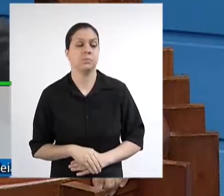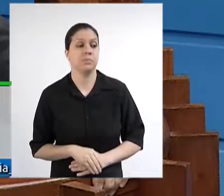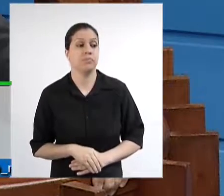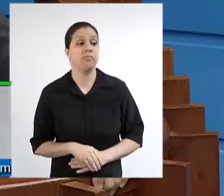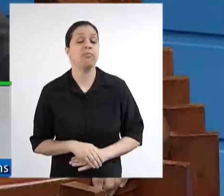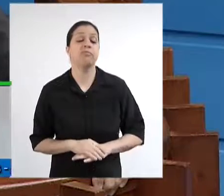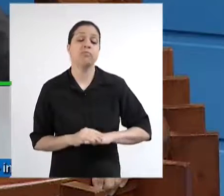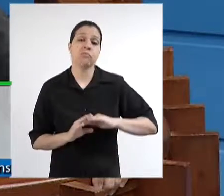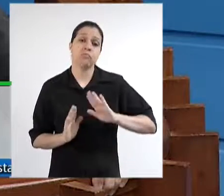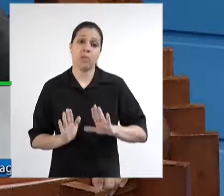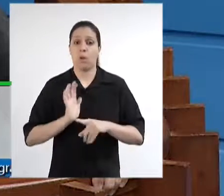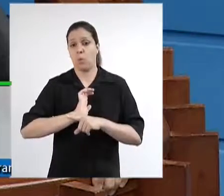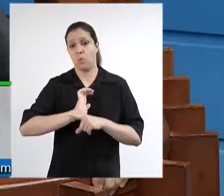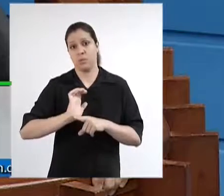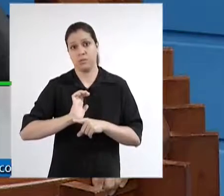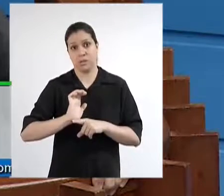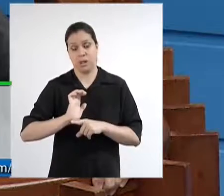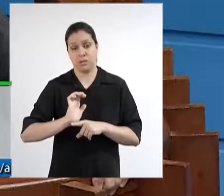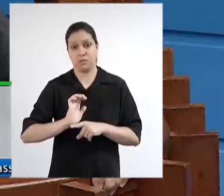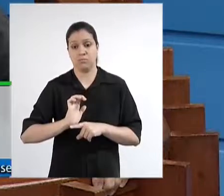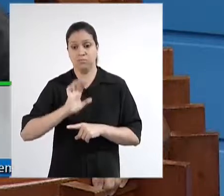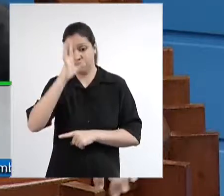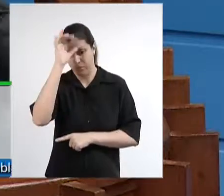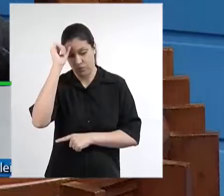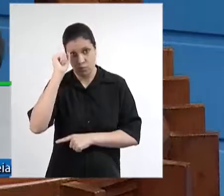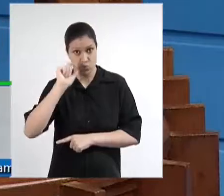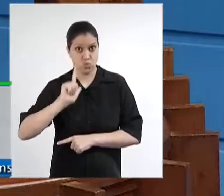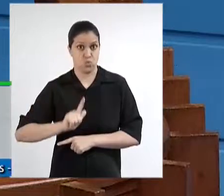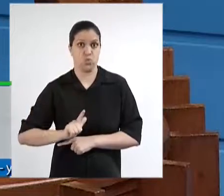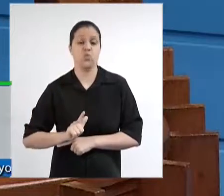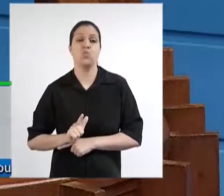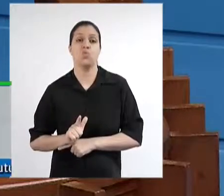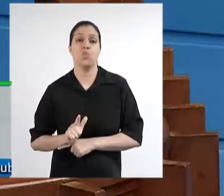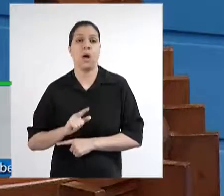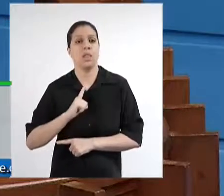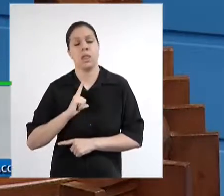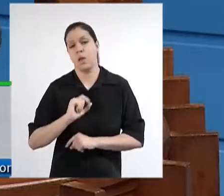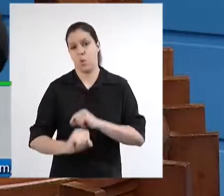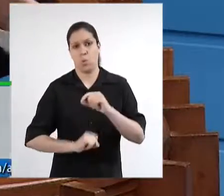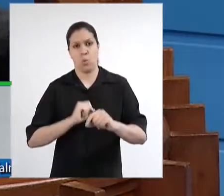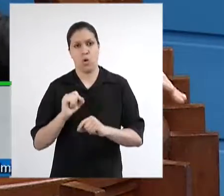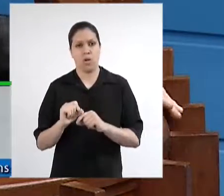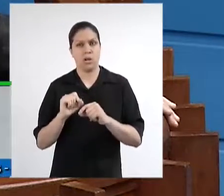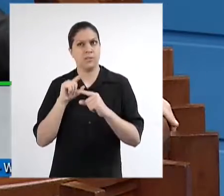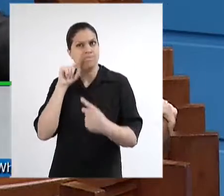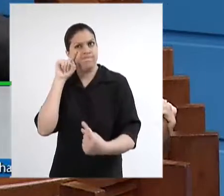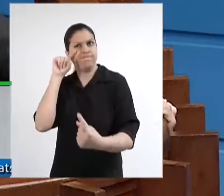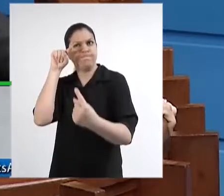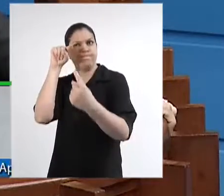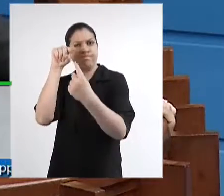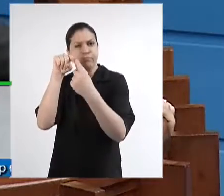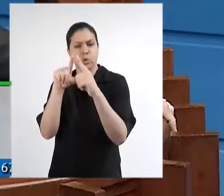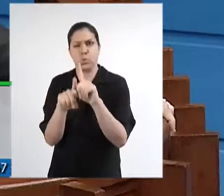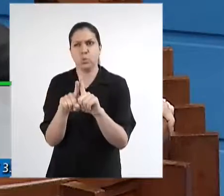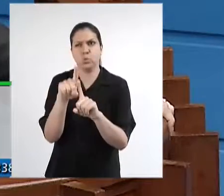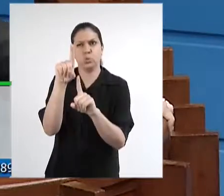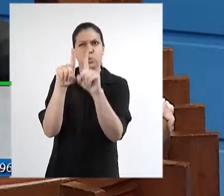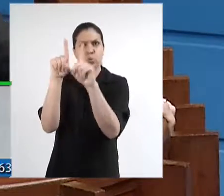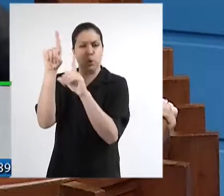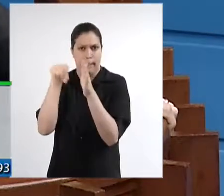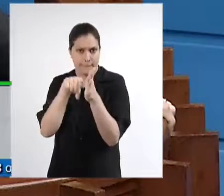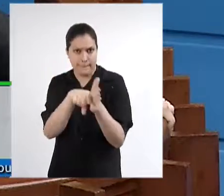E o estado de Mato Grosso do Sul, pelas projeções, será um